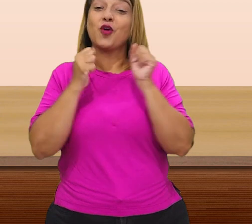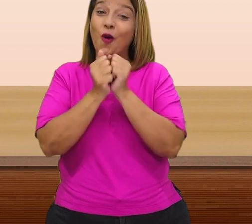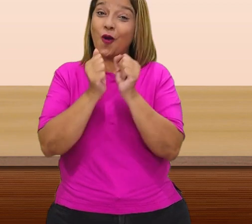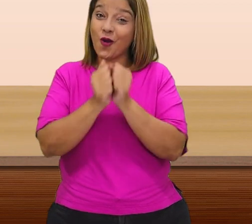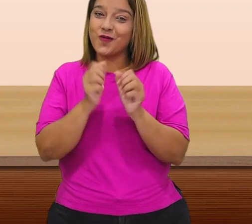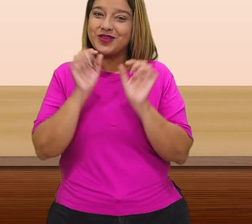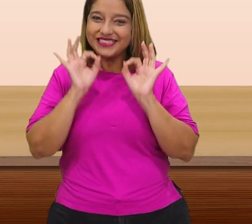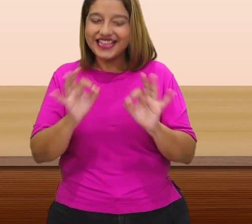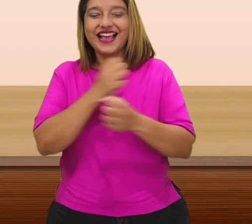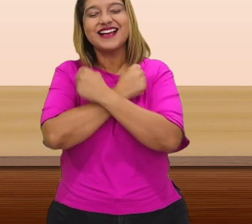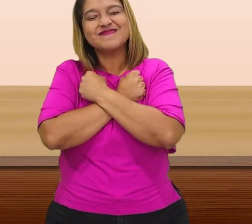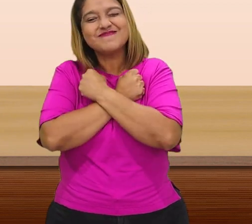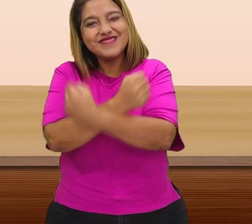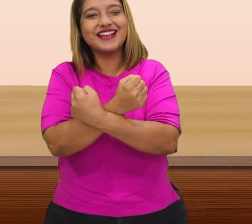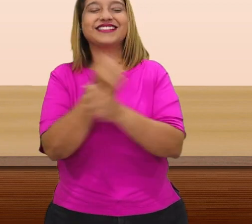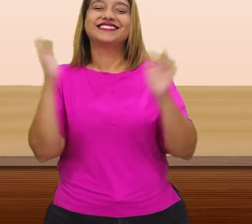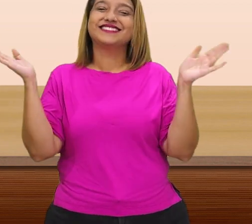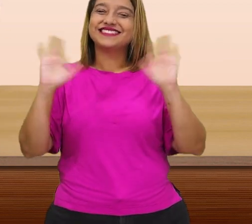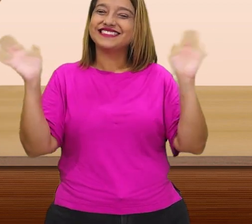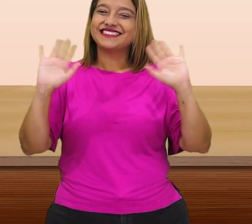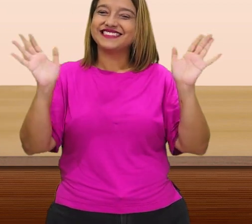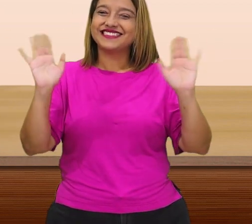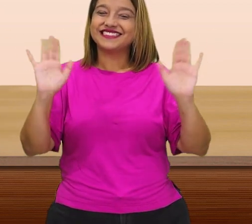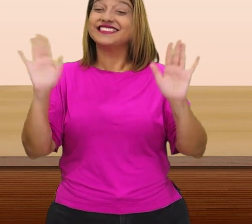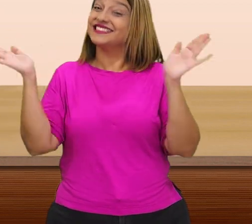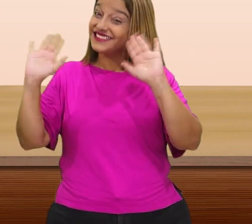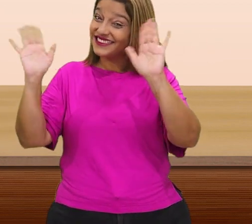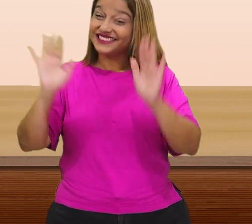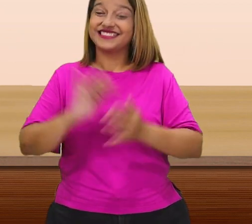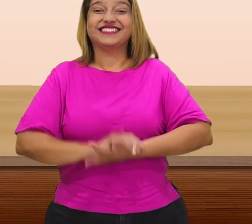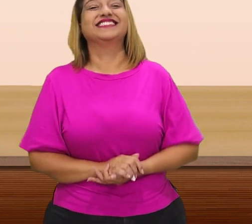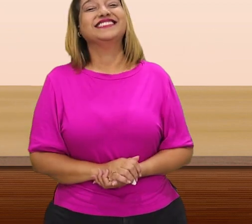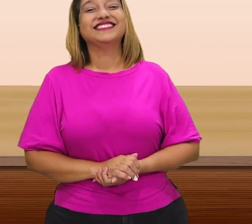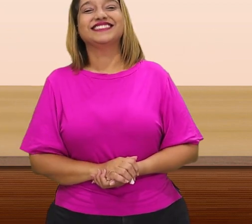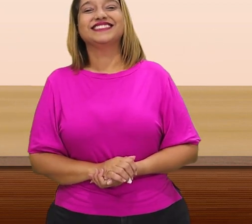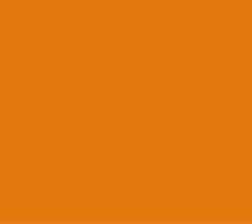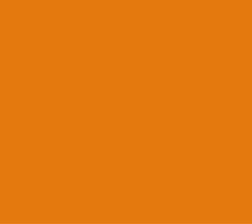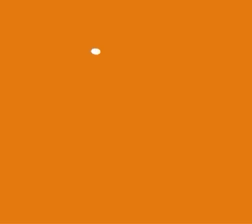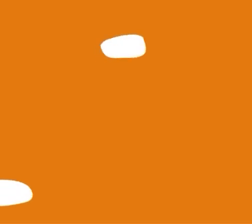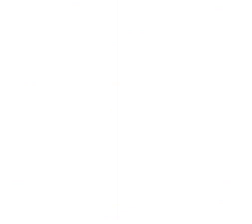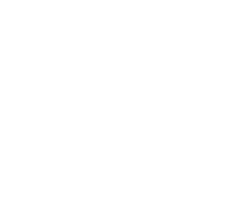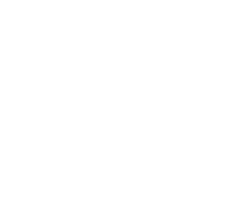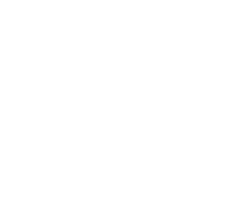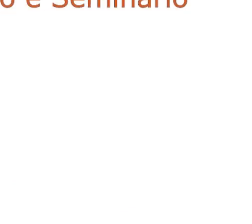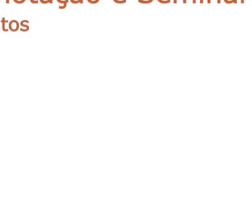obrigada pela companhia de vocês. Um grande abraço e tchau, tchau! Tchau, gente!